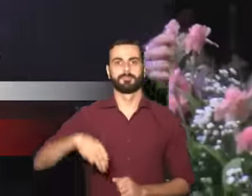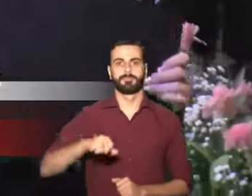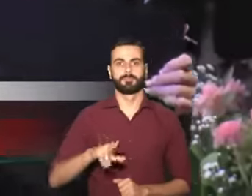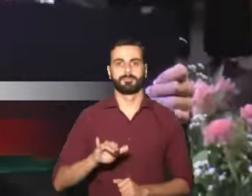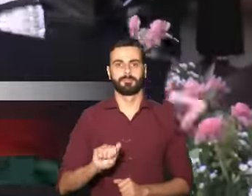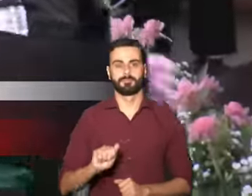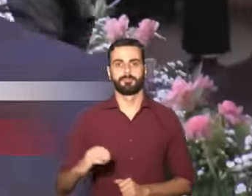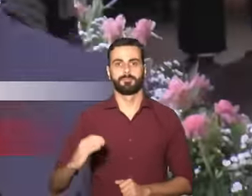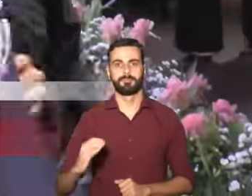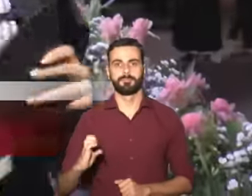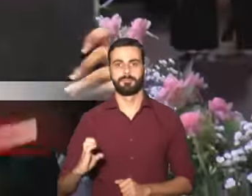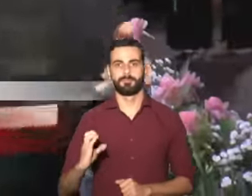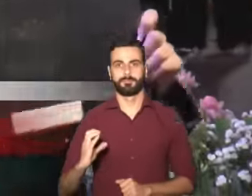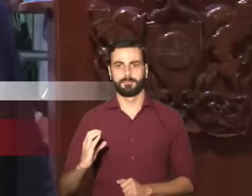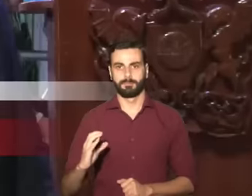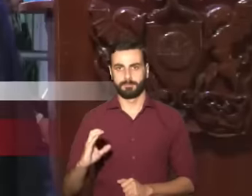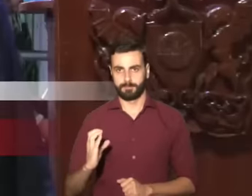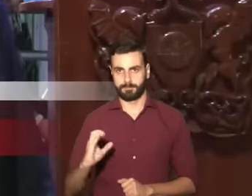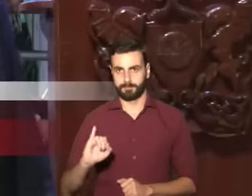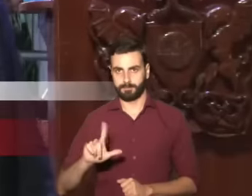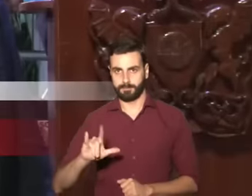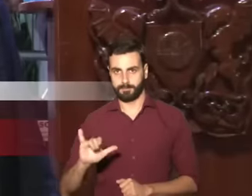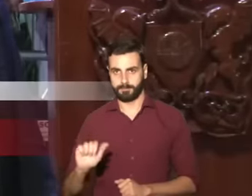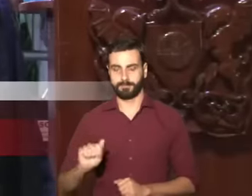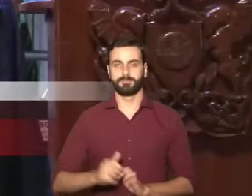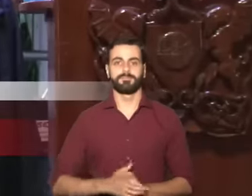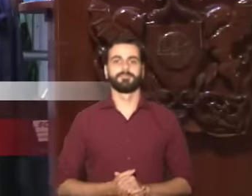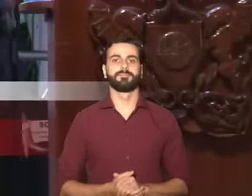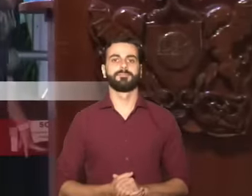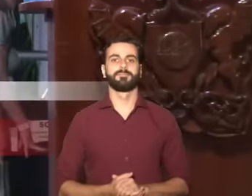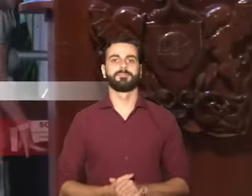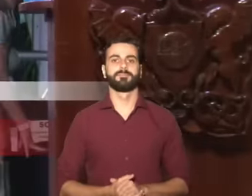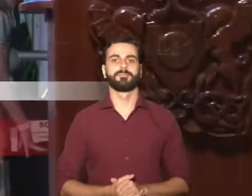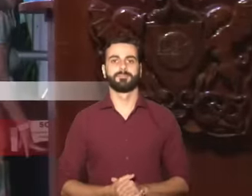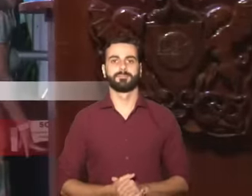Maria Cecília Mucida Rodrigues.